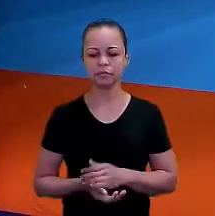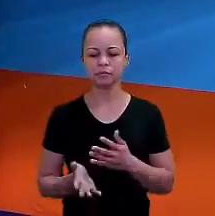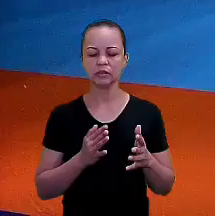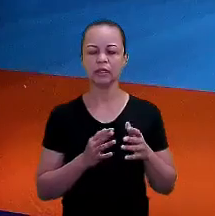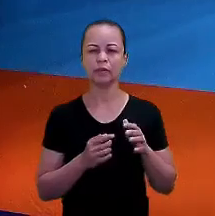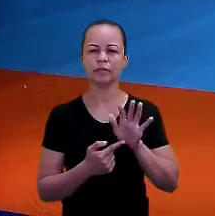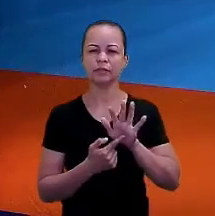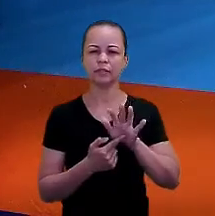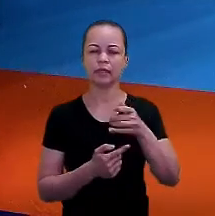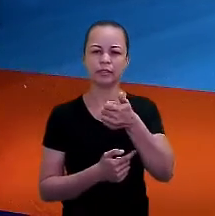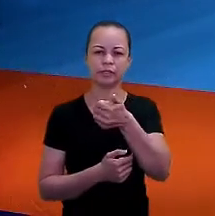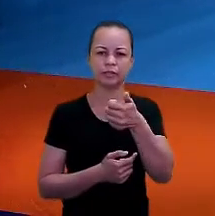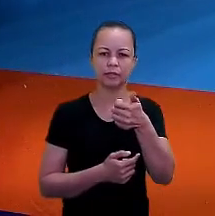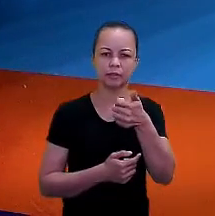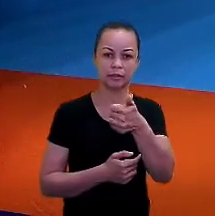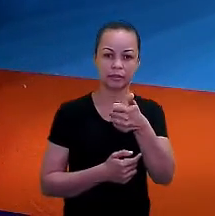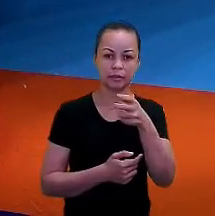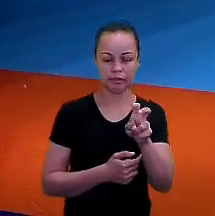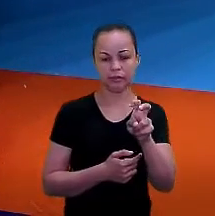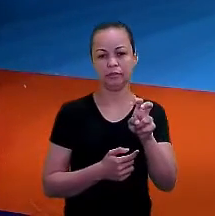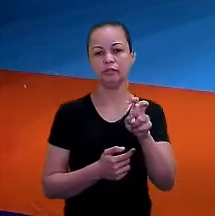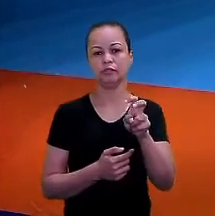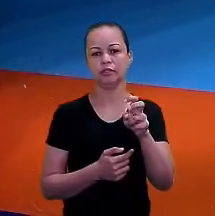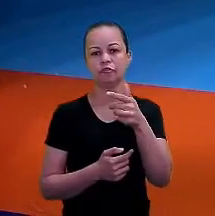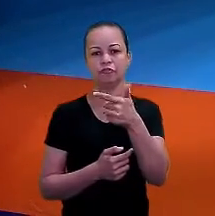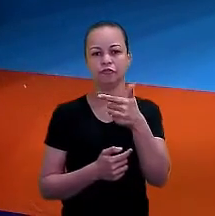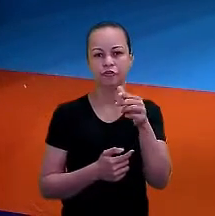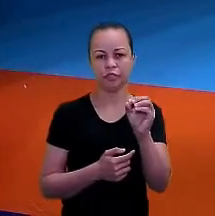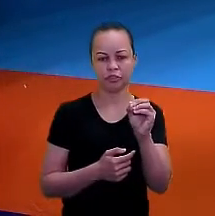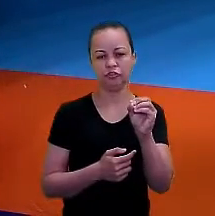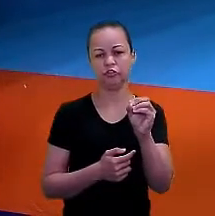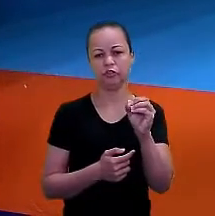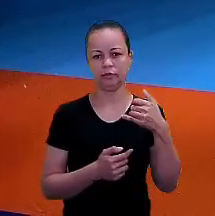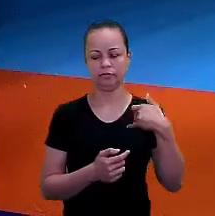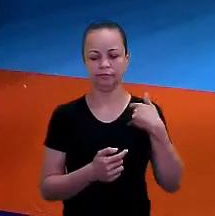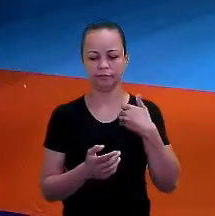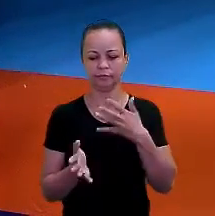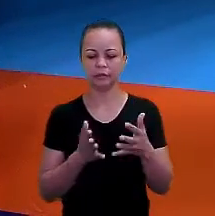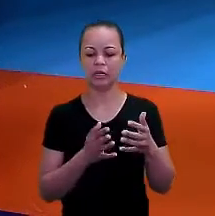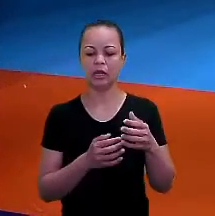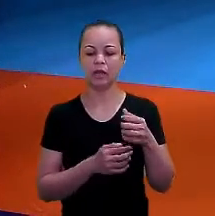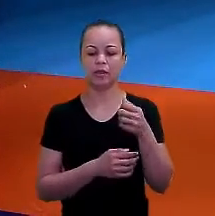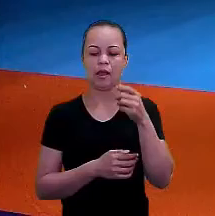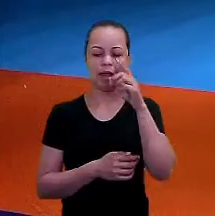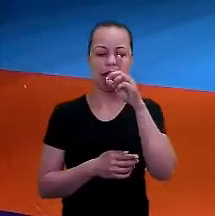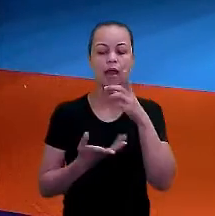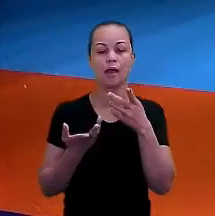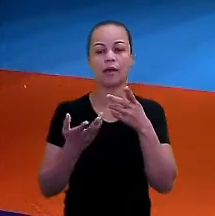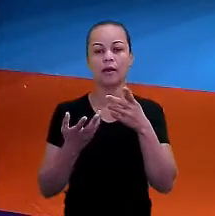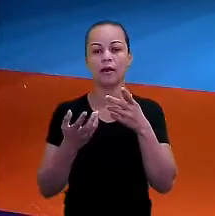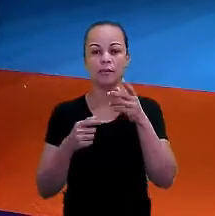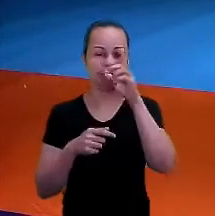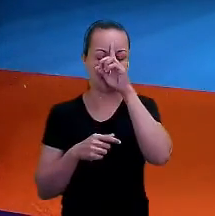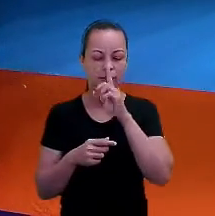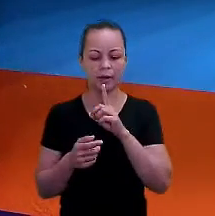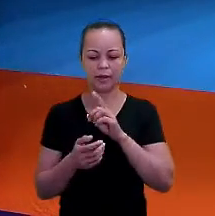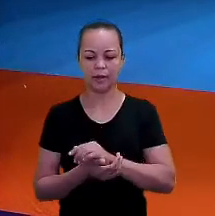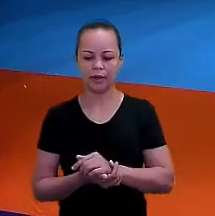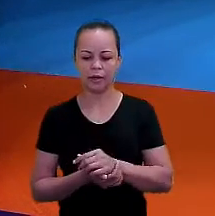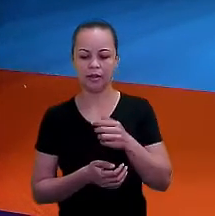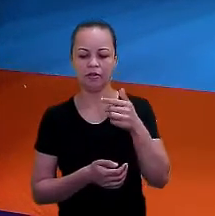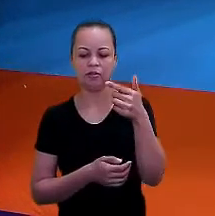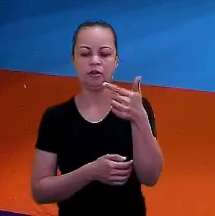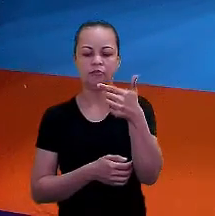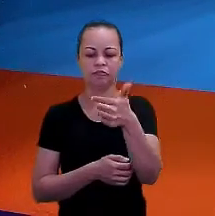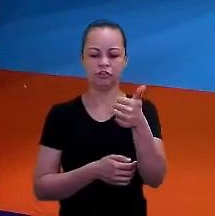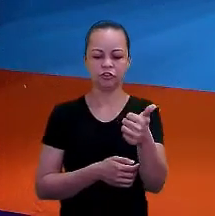representa 15 e 20 anos. A amarela, 21 e 24 anos. A rosa aqui, ó,